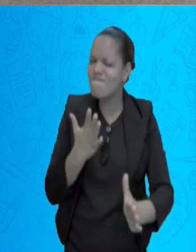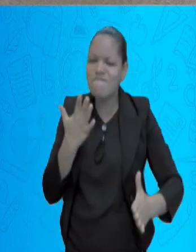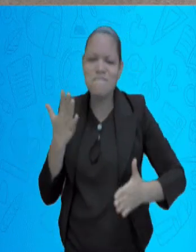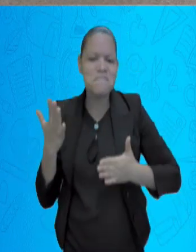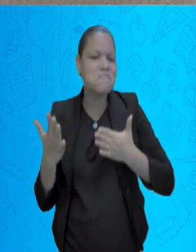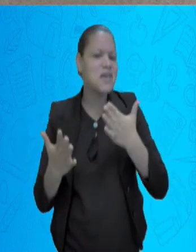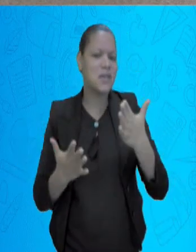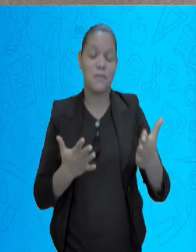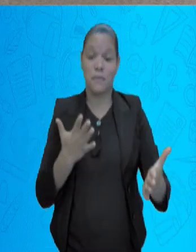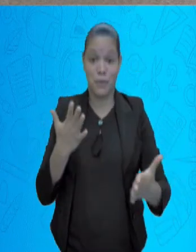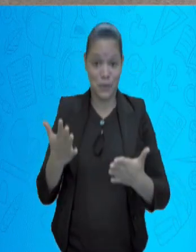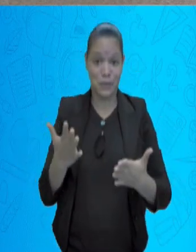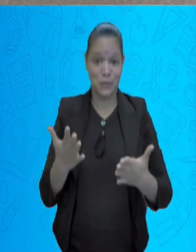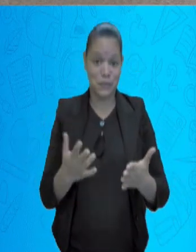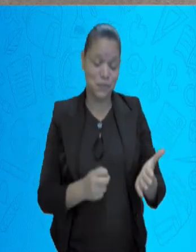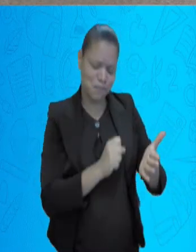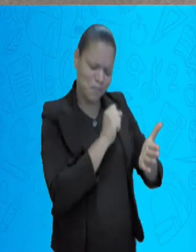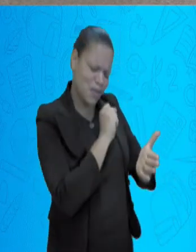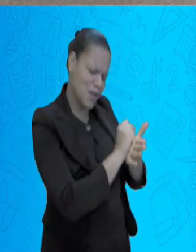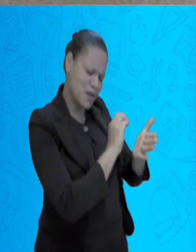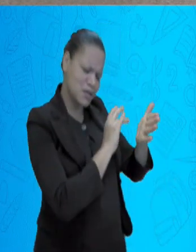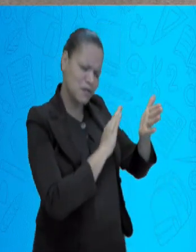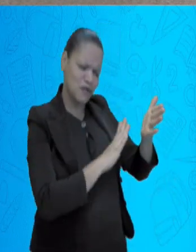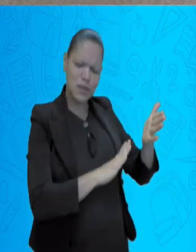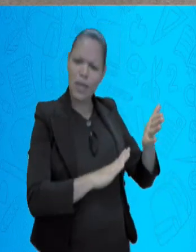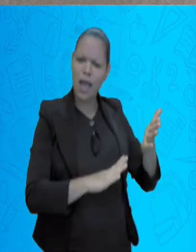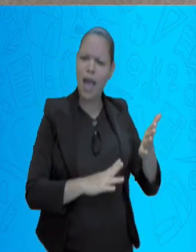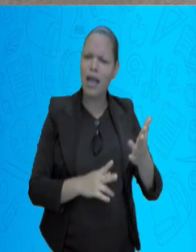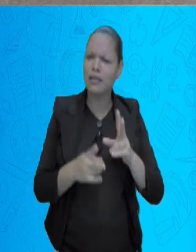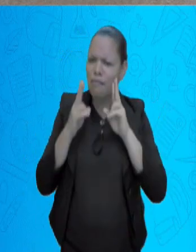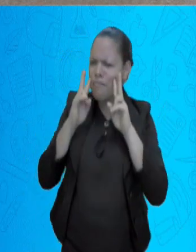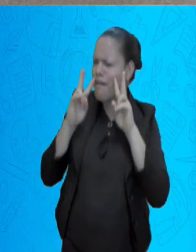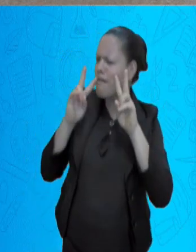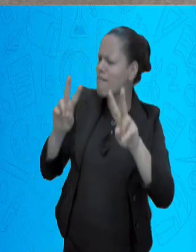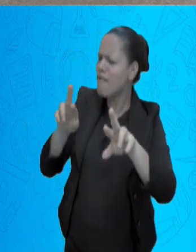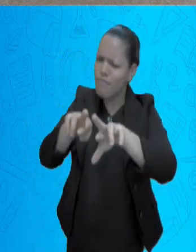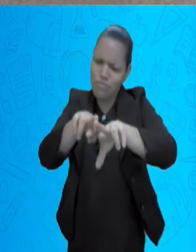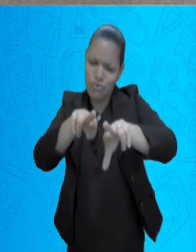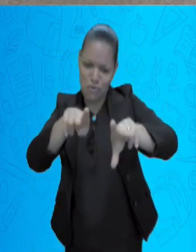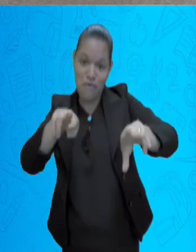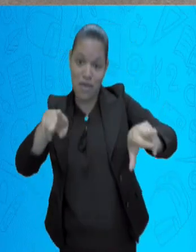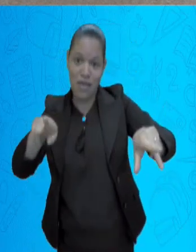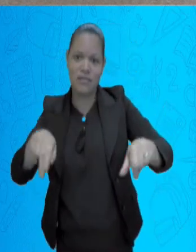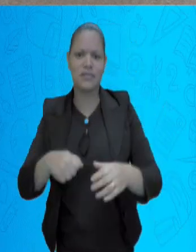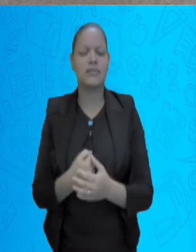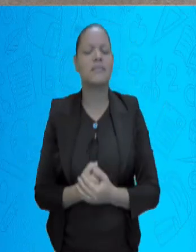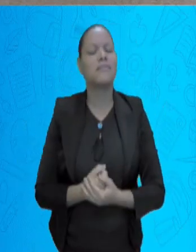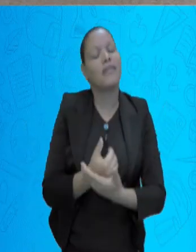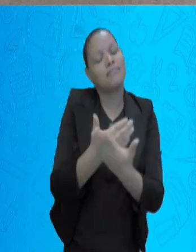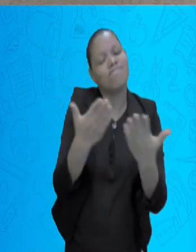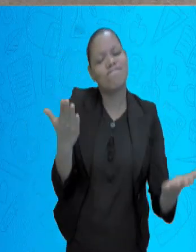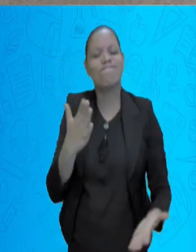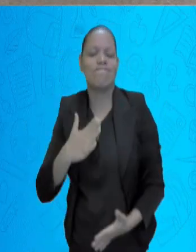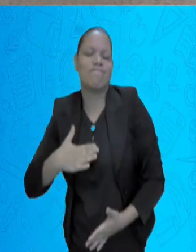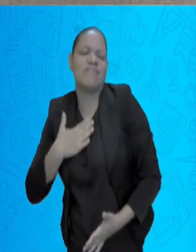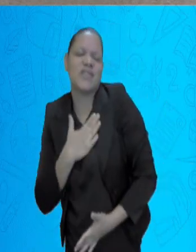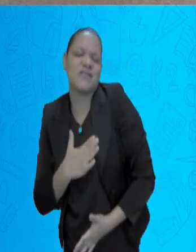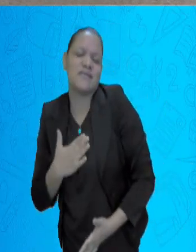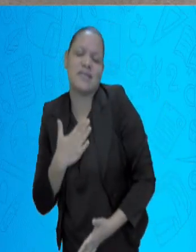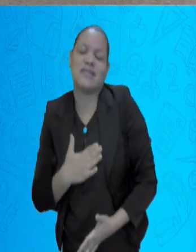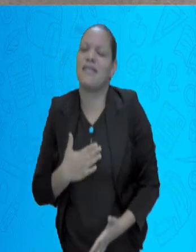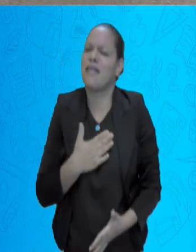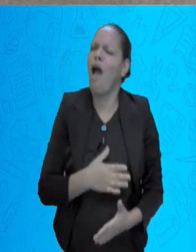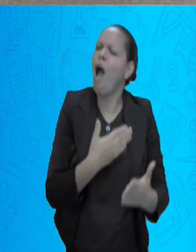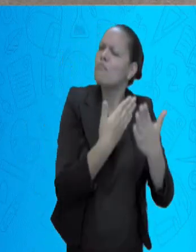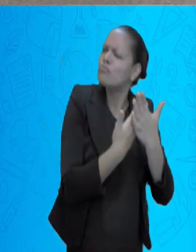alguns instrumentos. E espero que vocês tenham gostado da nossa aula de hoje. Nós estamos com